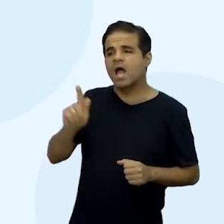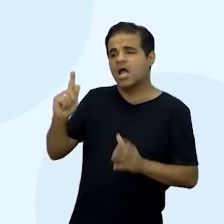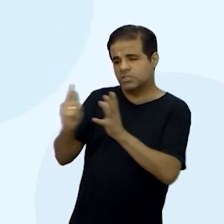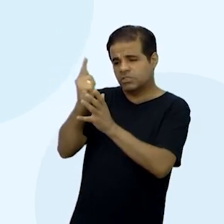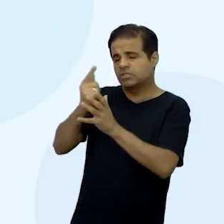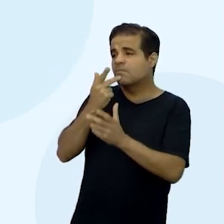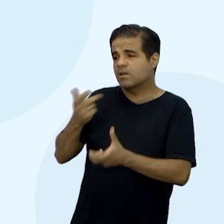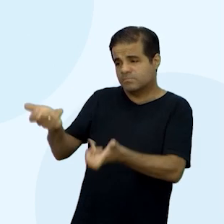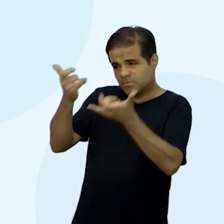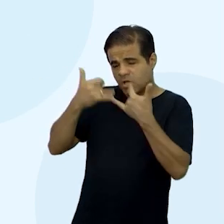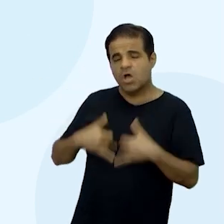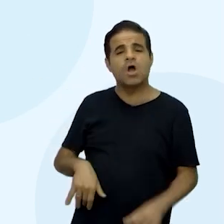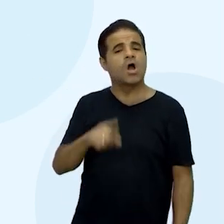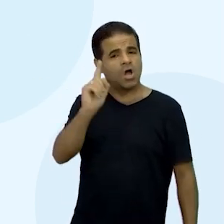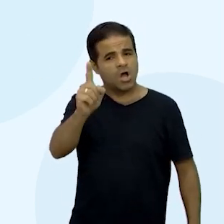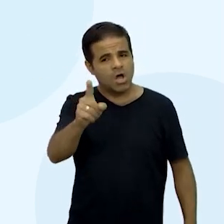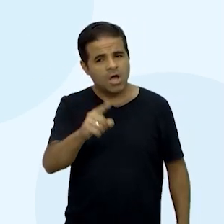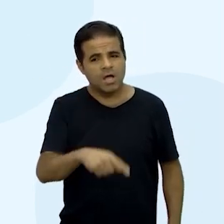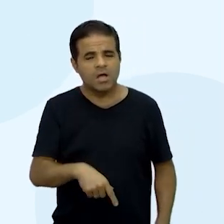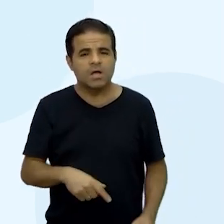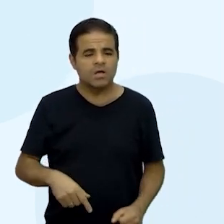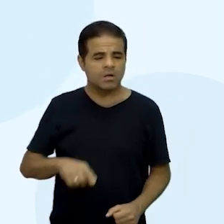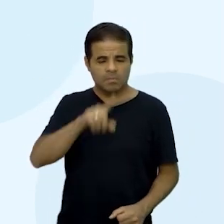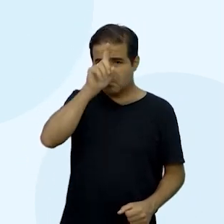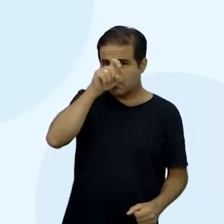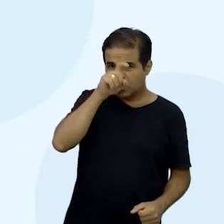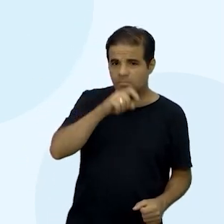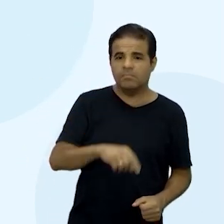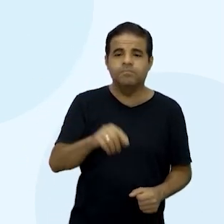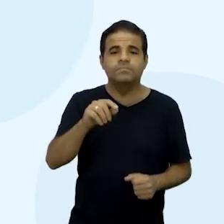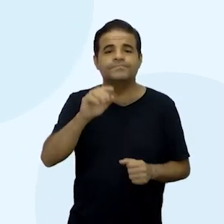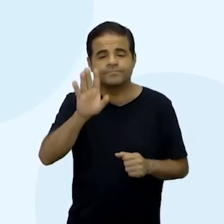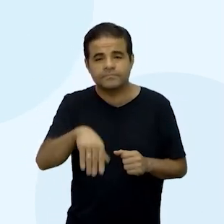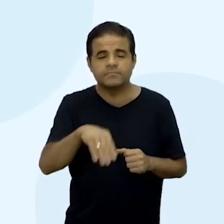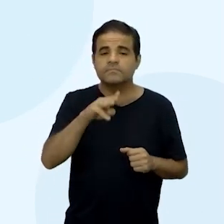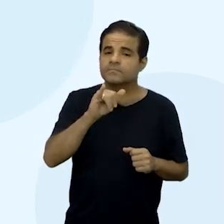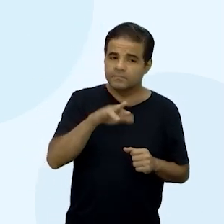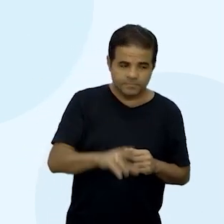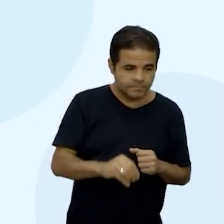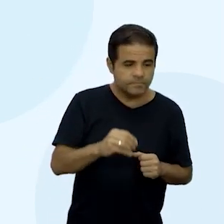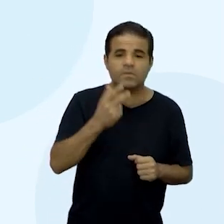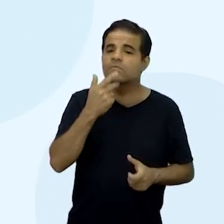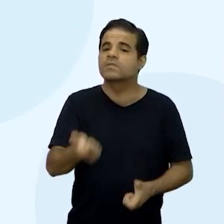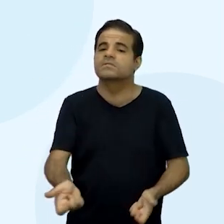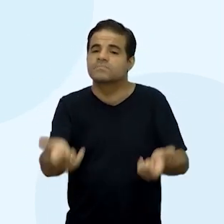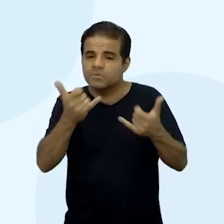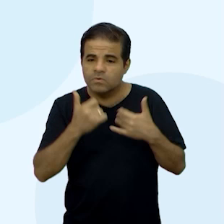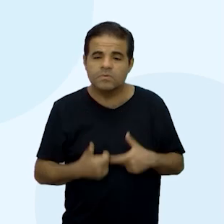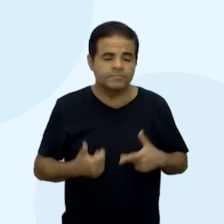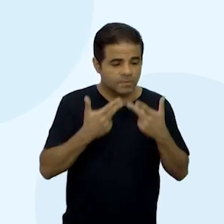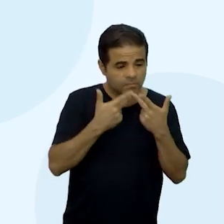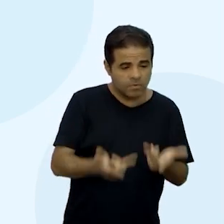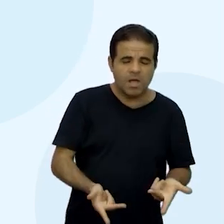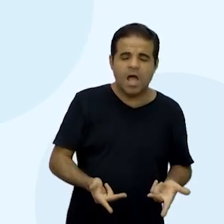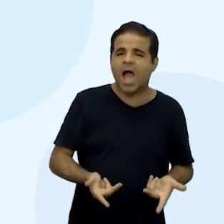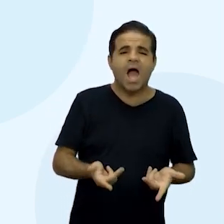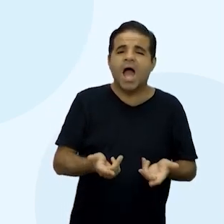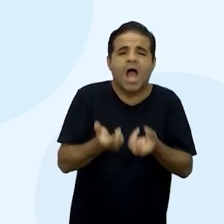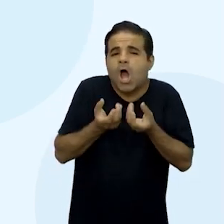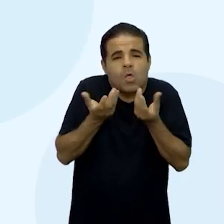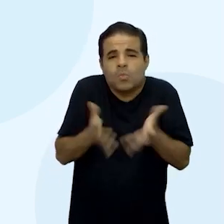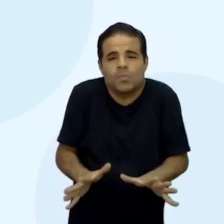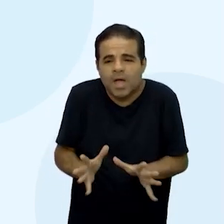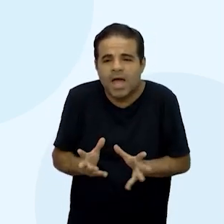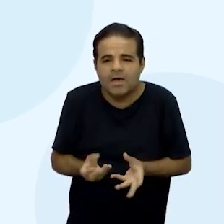aqui. Olha, a Gibalina falou assim, olha, ô bruxo, 1 micro é 10 menos 6. Você falou. Aqui, Gibalina... Que eu não quero entregar